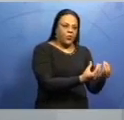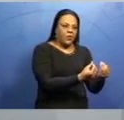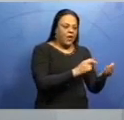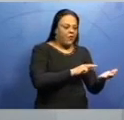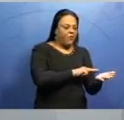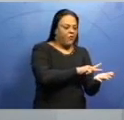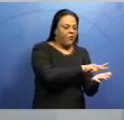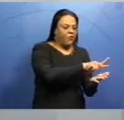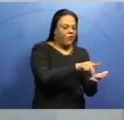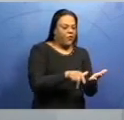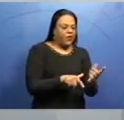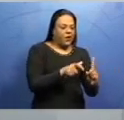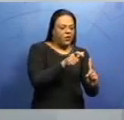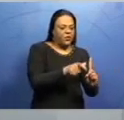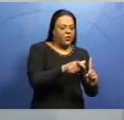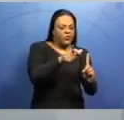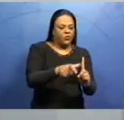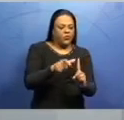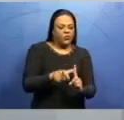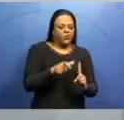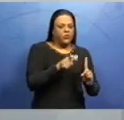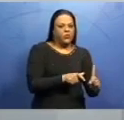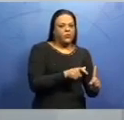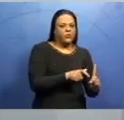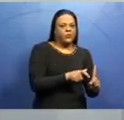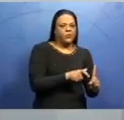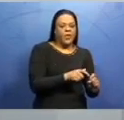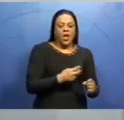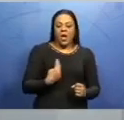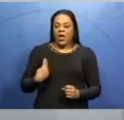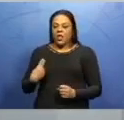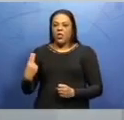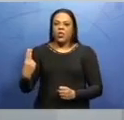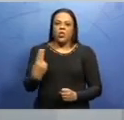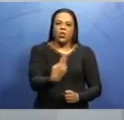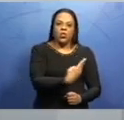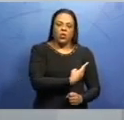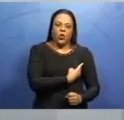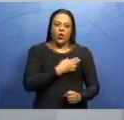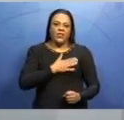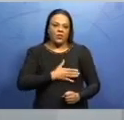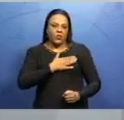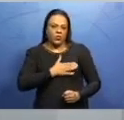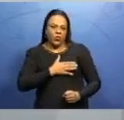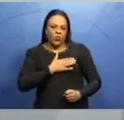vários sujeitos. Nós gostamos de estudar.